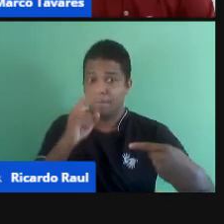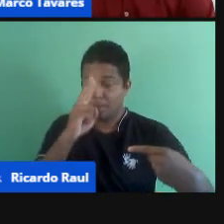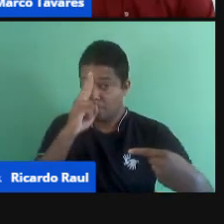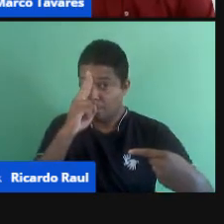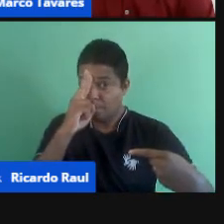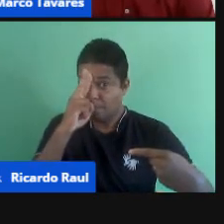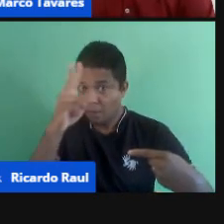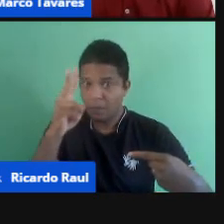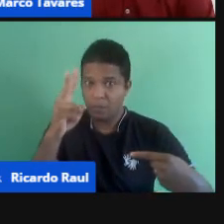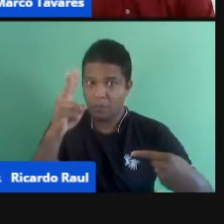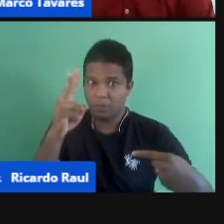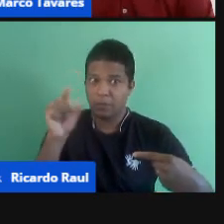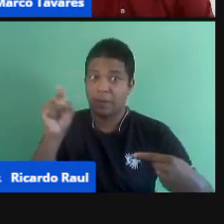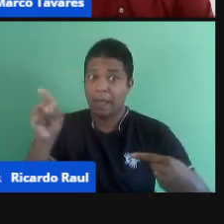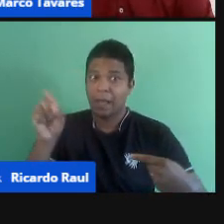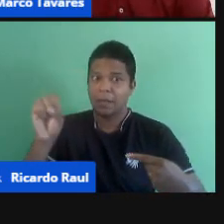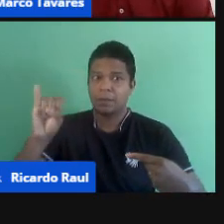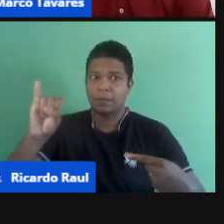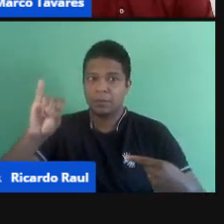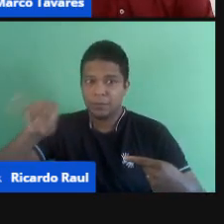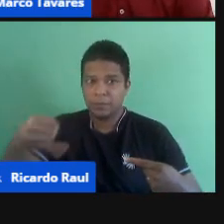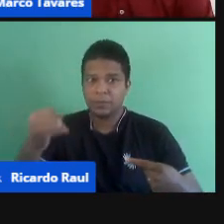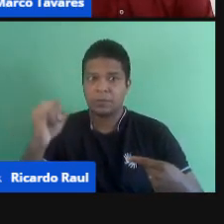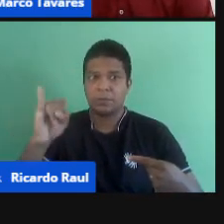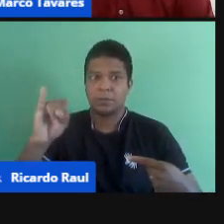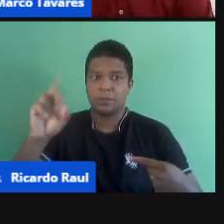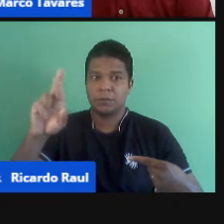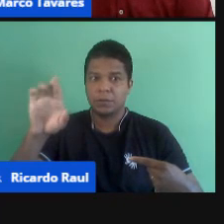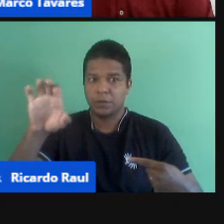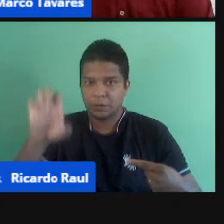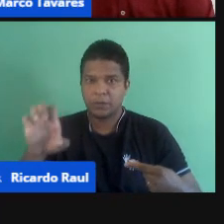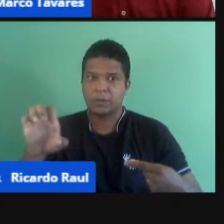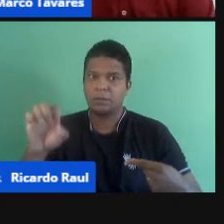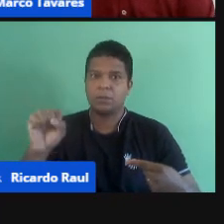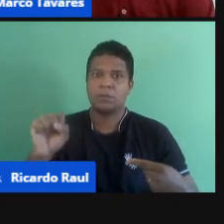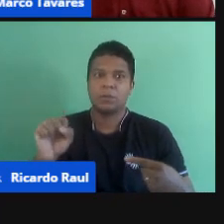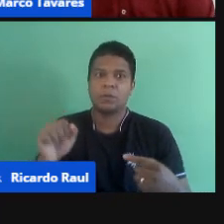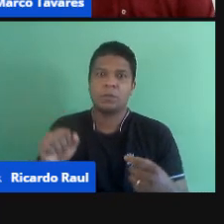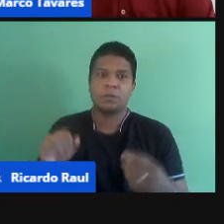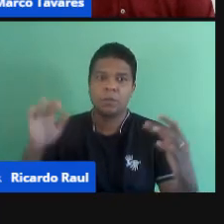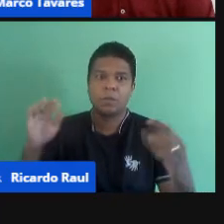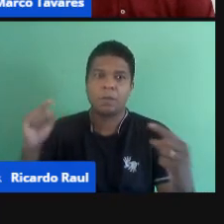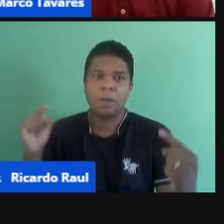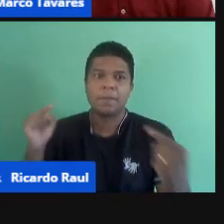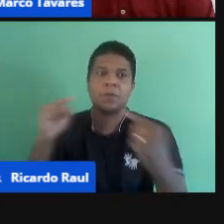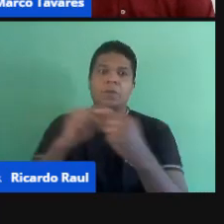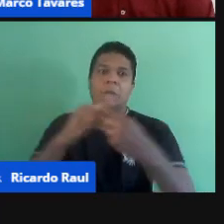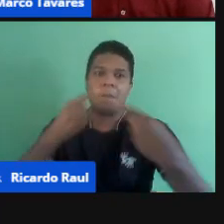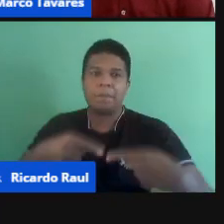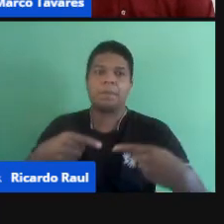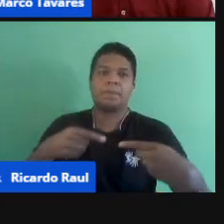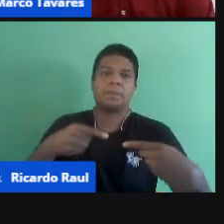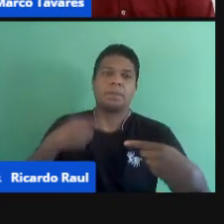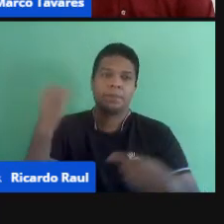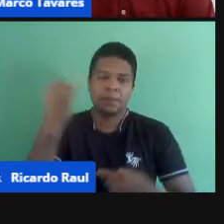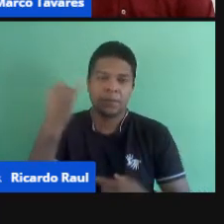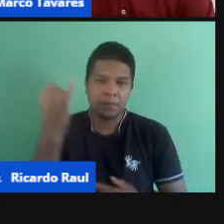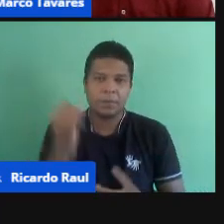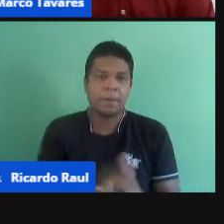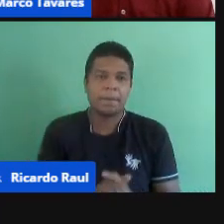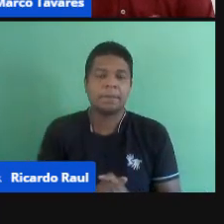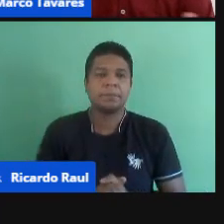do que no GIRES, do que no festival, que não era o objetivo principal. Bom, isso dito,